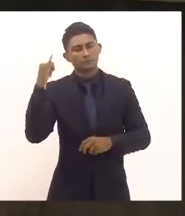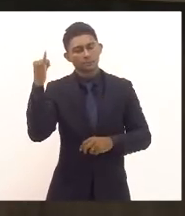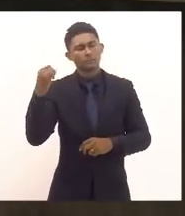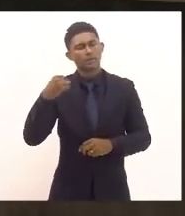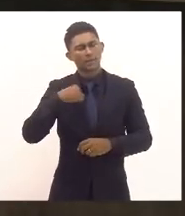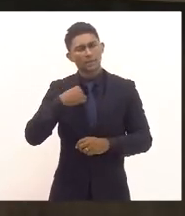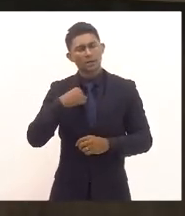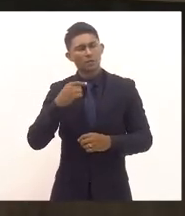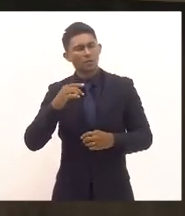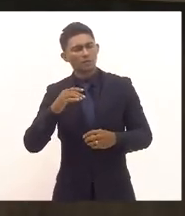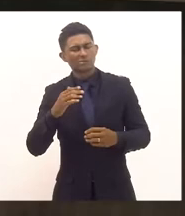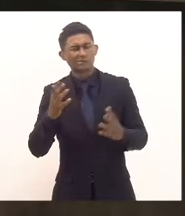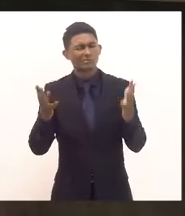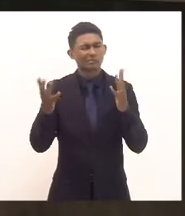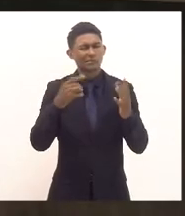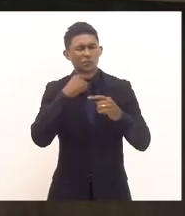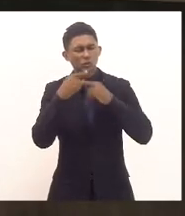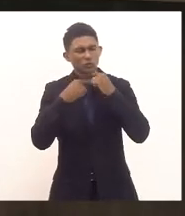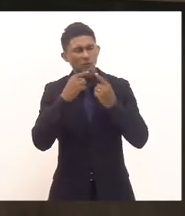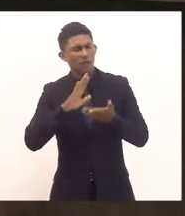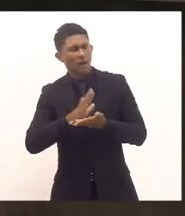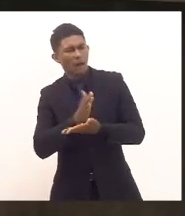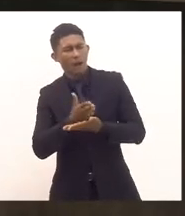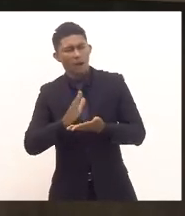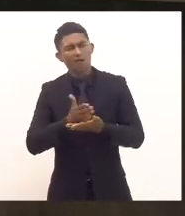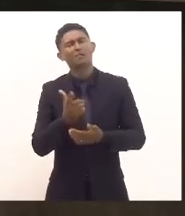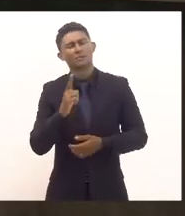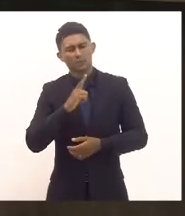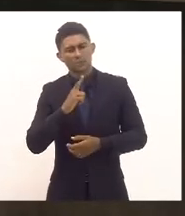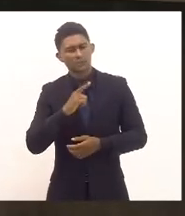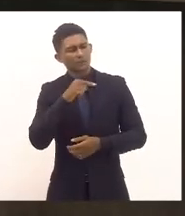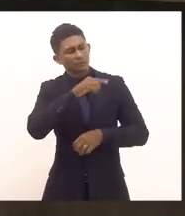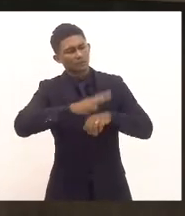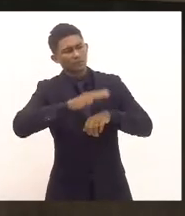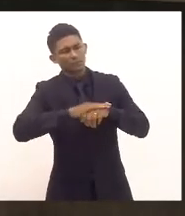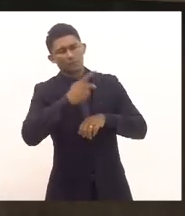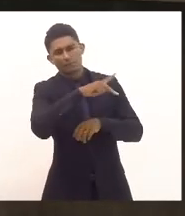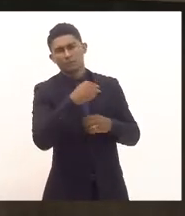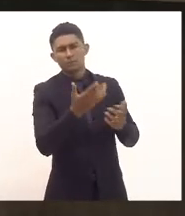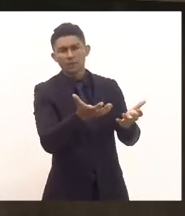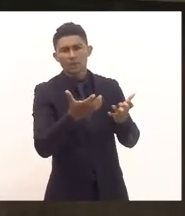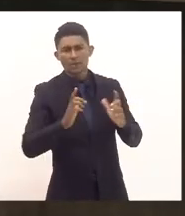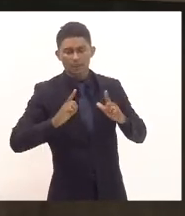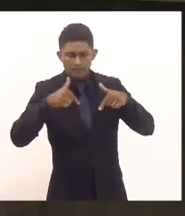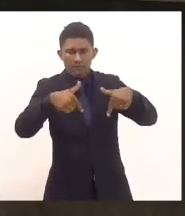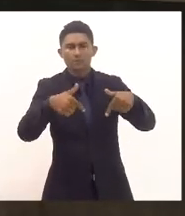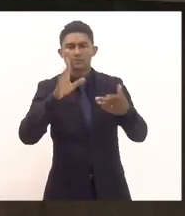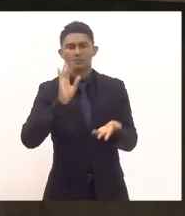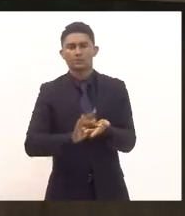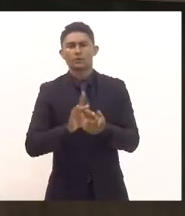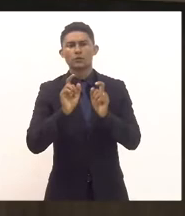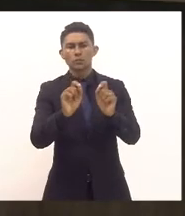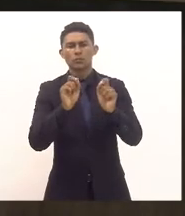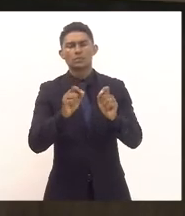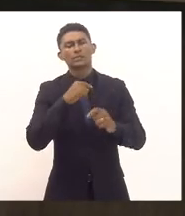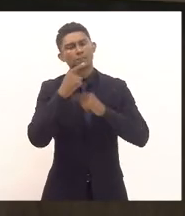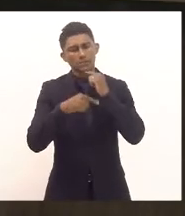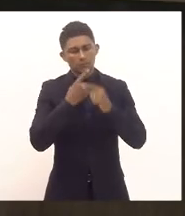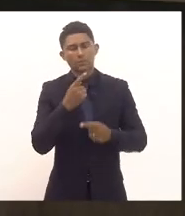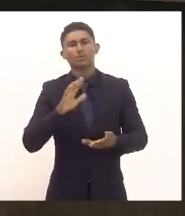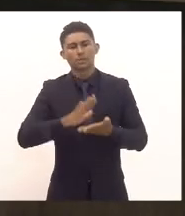fiquei com algumas dúvidas sobre o que é que o autor né vislumbrava como ações concretas desse programa é